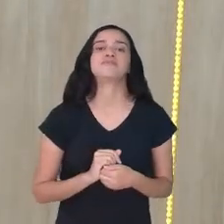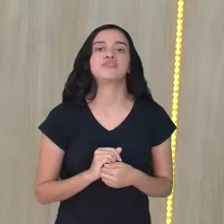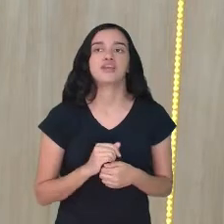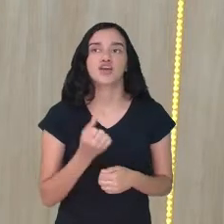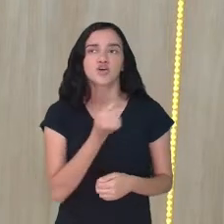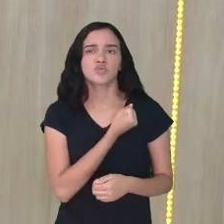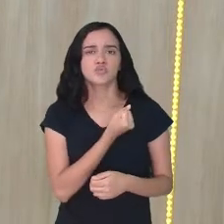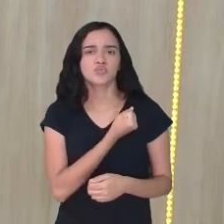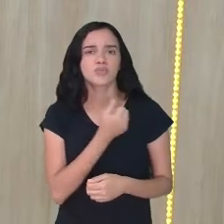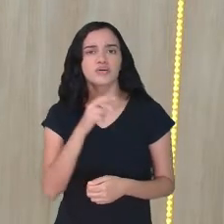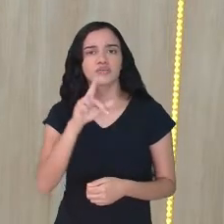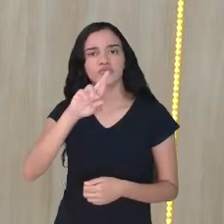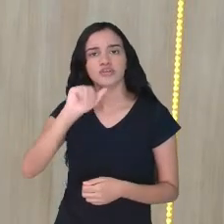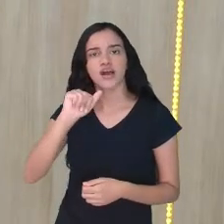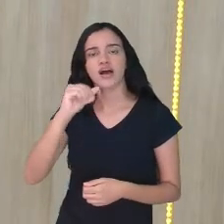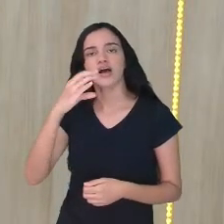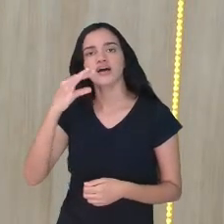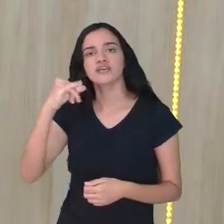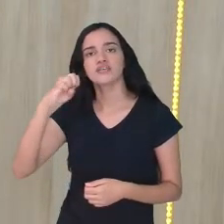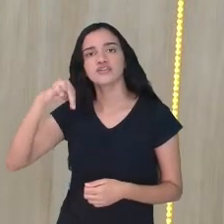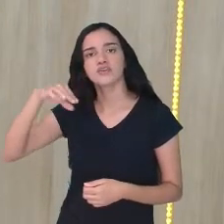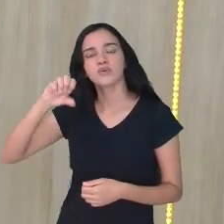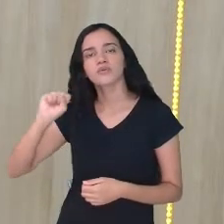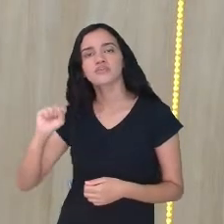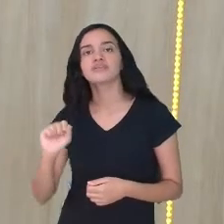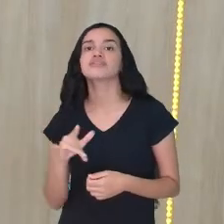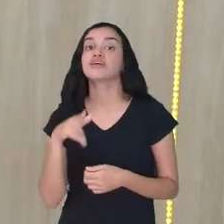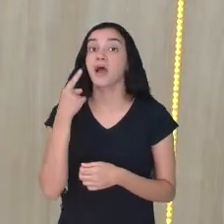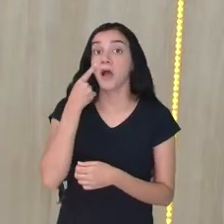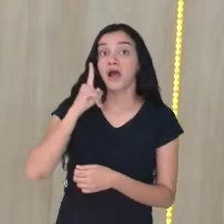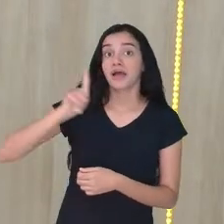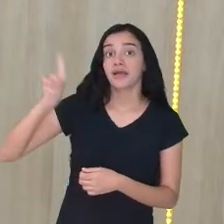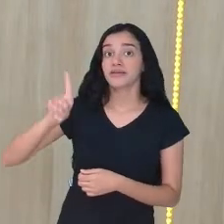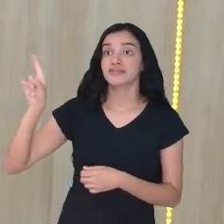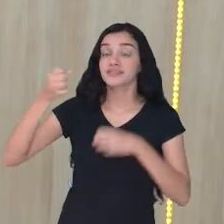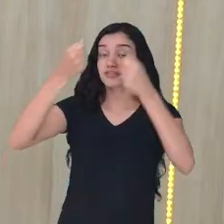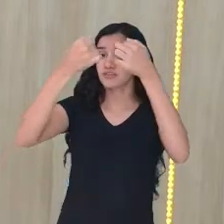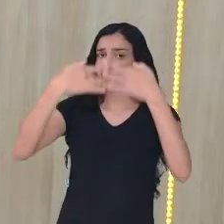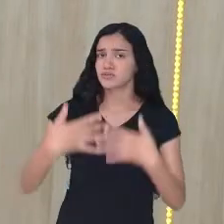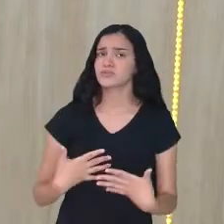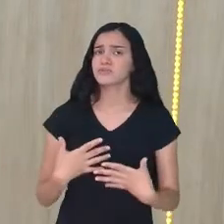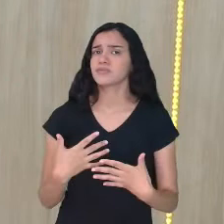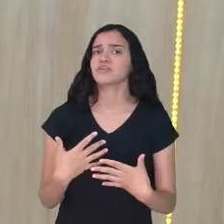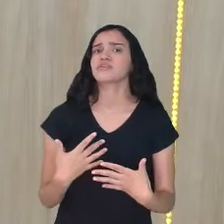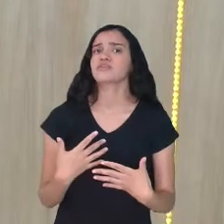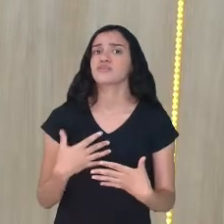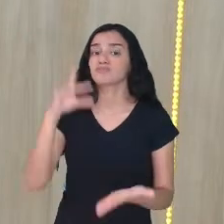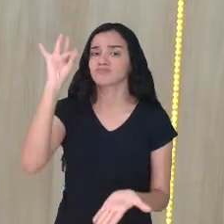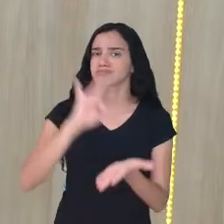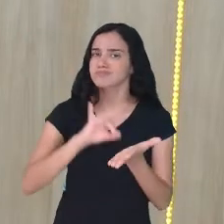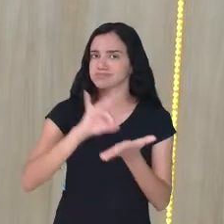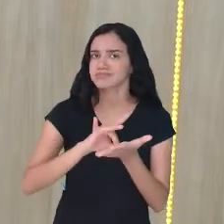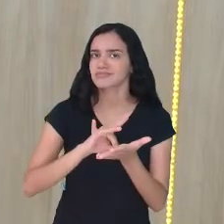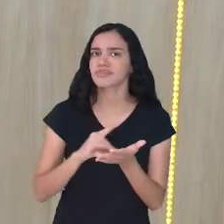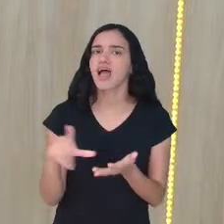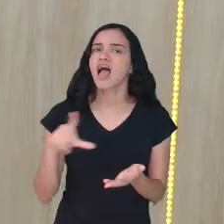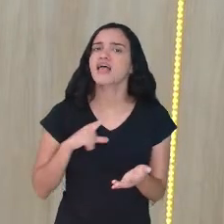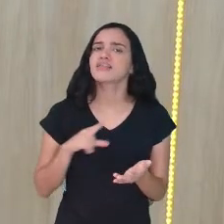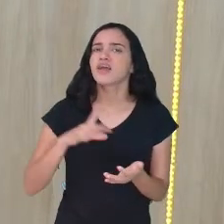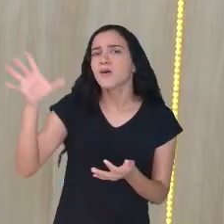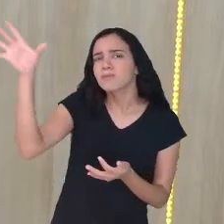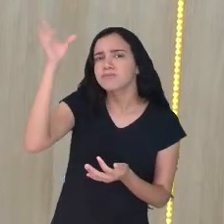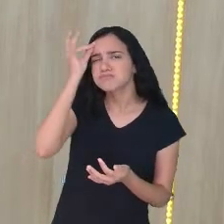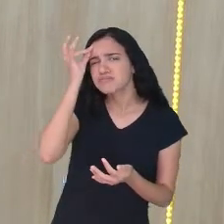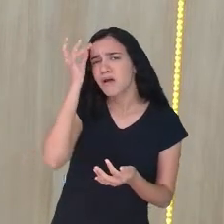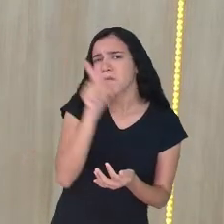Números racionais. Gente, essa é a explicação oficial. Tenho que decorar